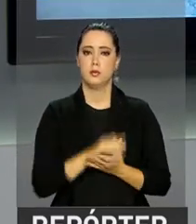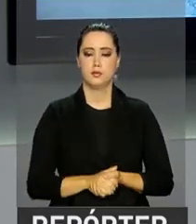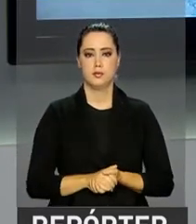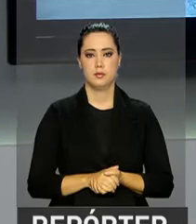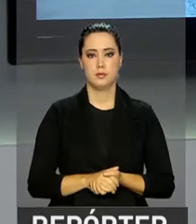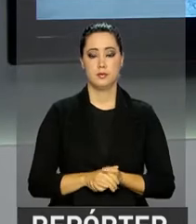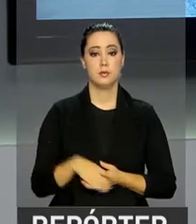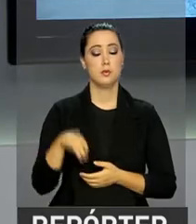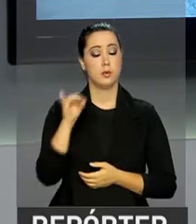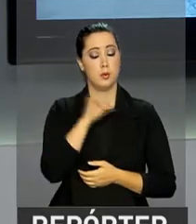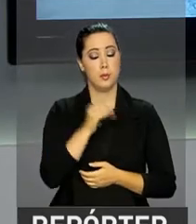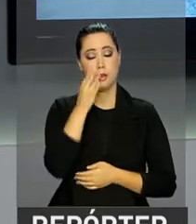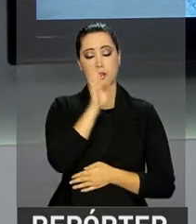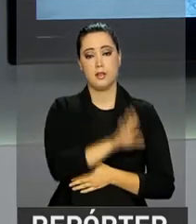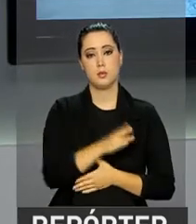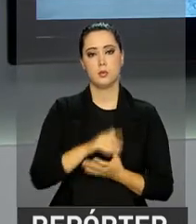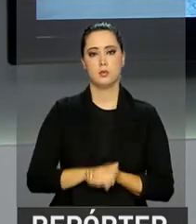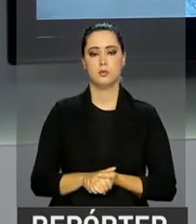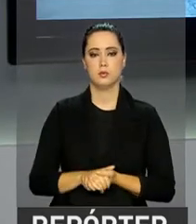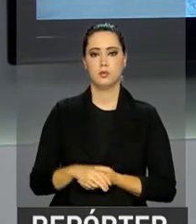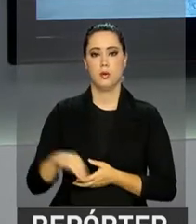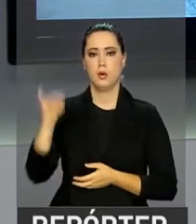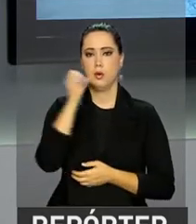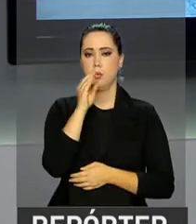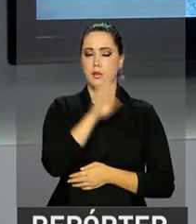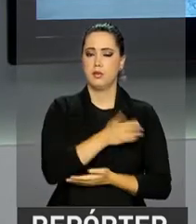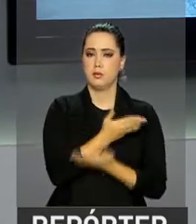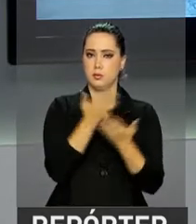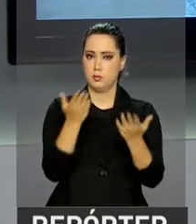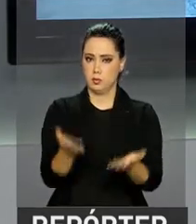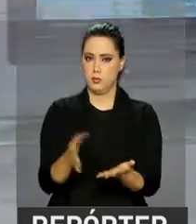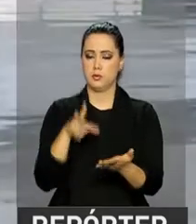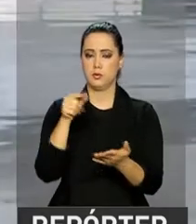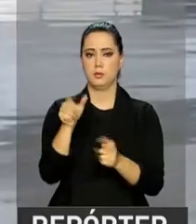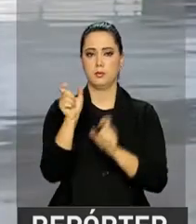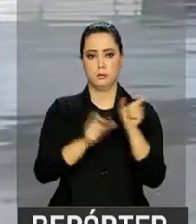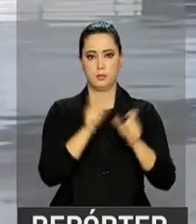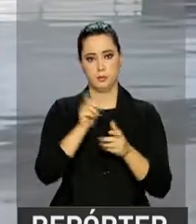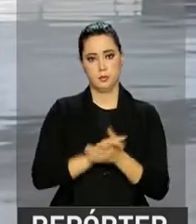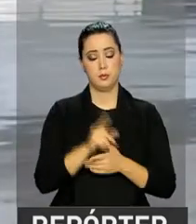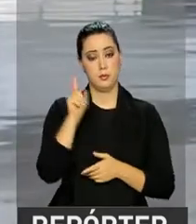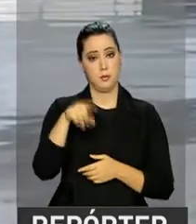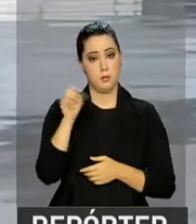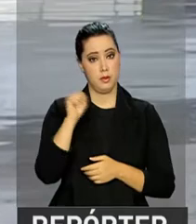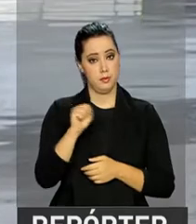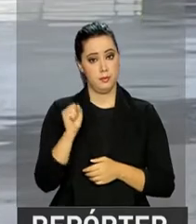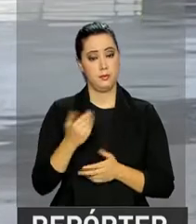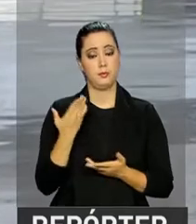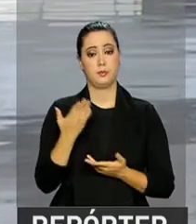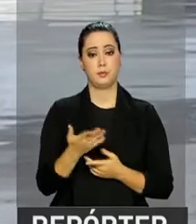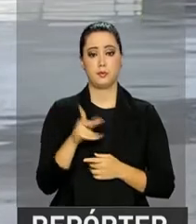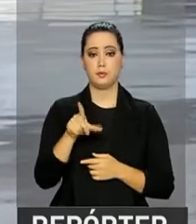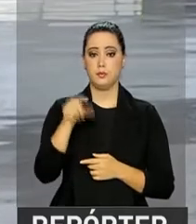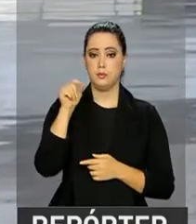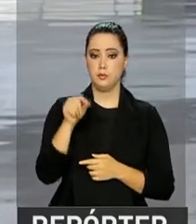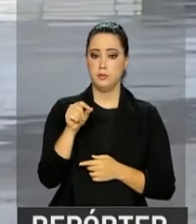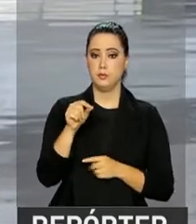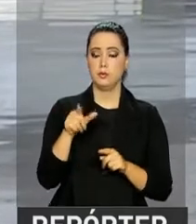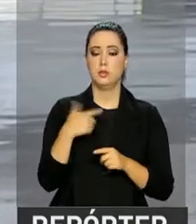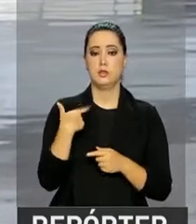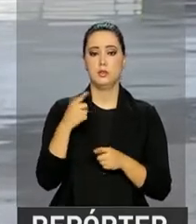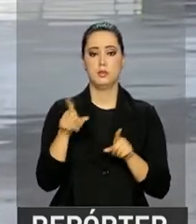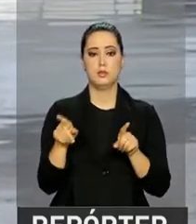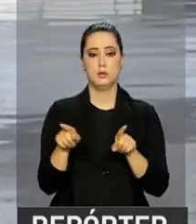Olá, Pablo, boa tarde para você. Olá, Roberto, boa tarde para você, boa tarde a todos. É isso mesmo, Roberto. A decisão foi tomada